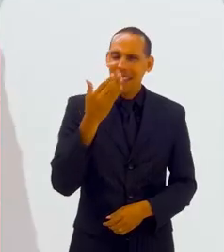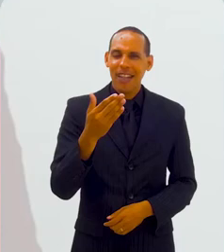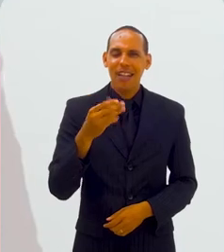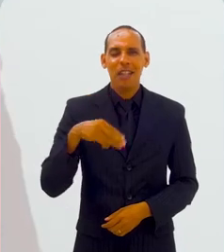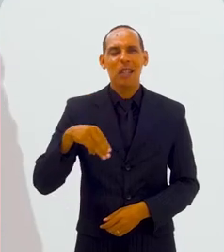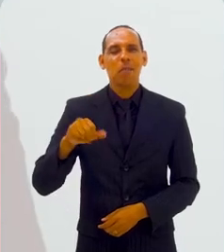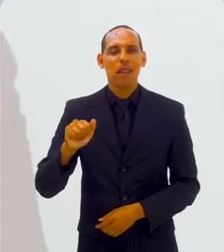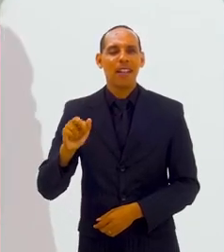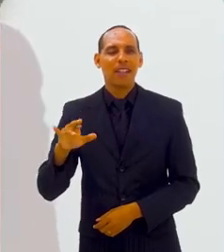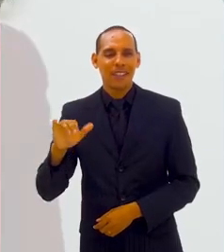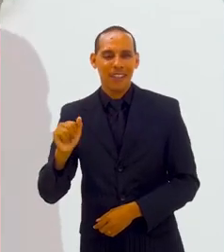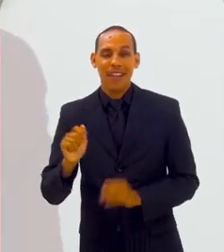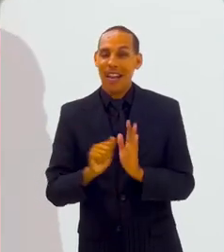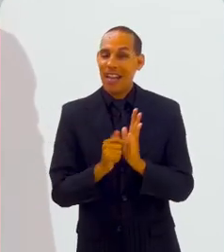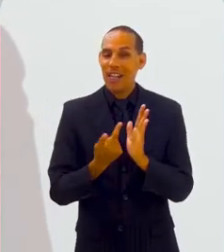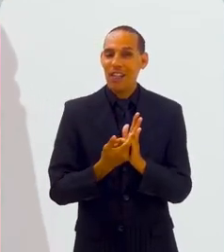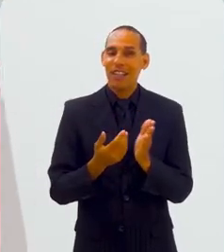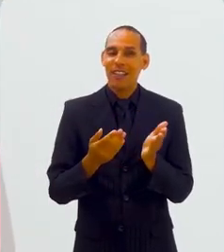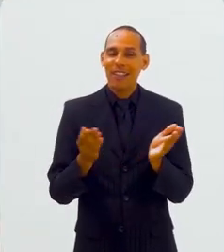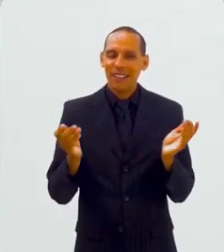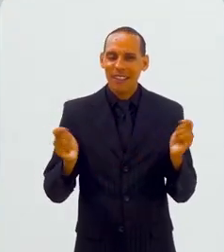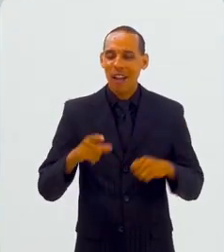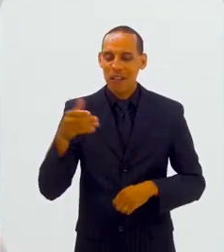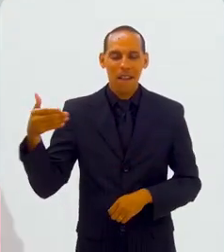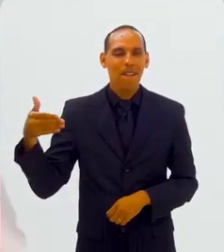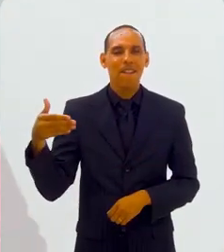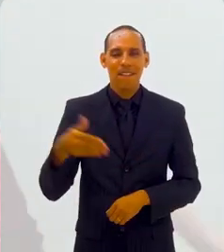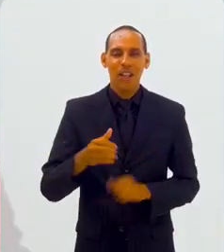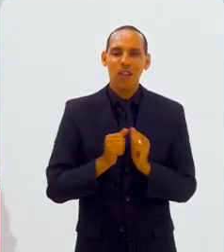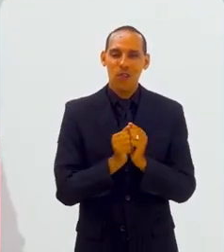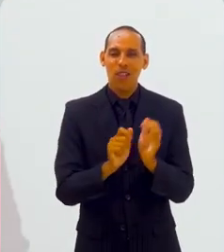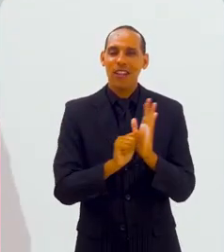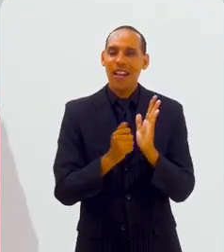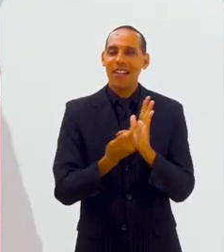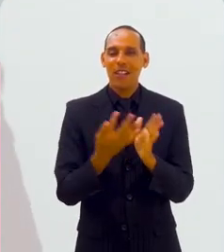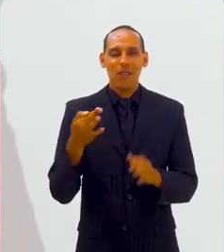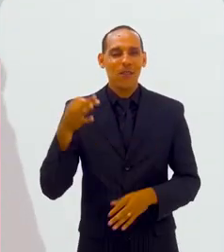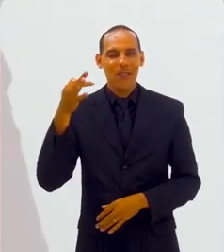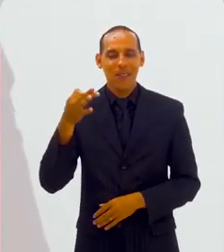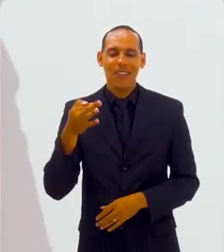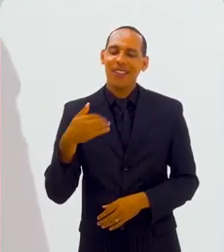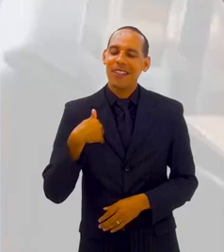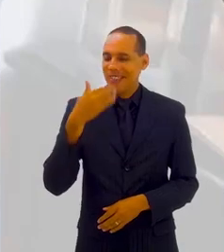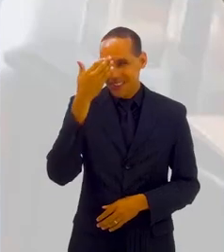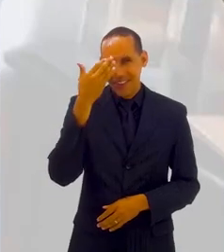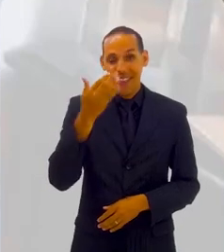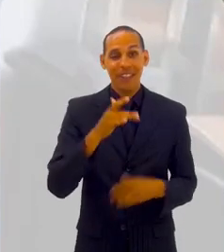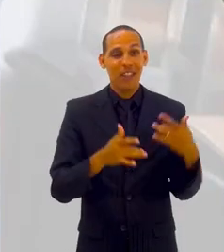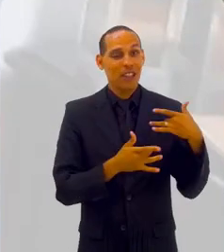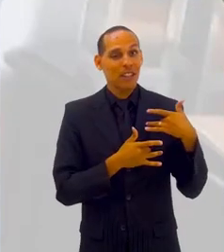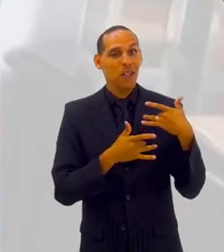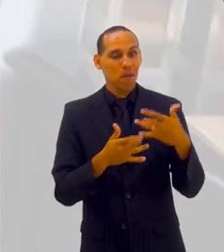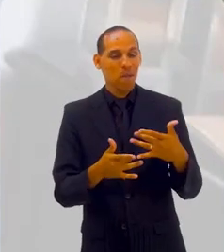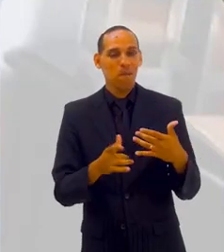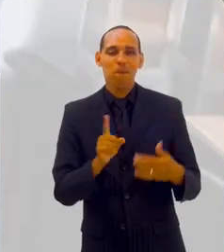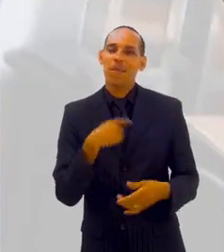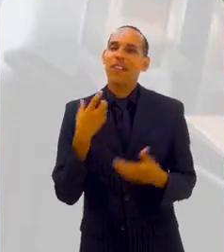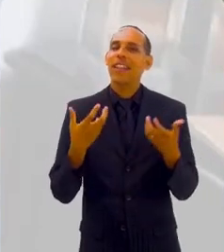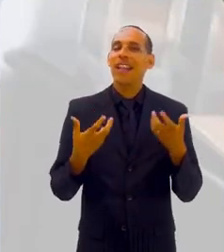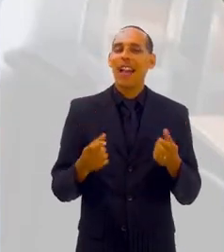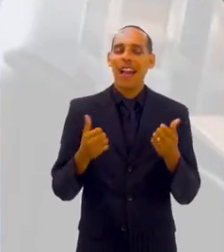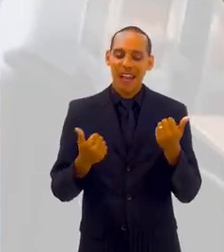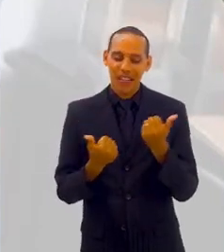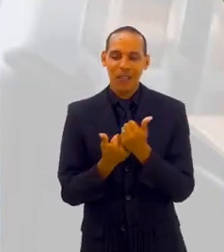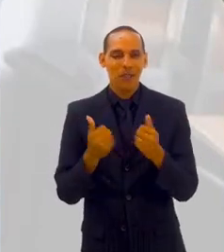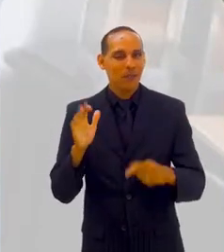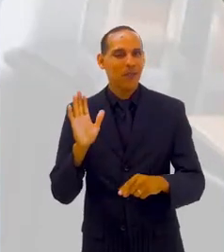muito obrigada por ter aberto um espaço na sua agenda para desenhar conosco essa agenda de futuro. Eu que agradeço, estamos à disposição. O que